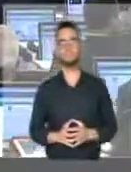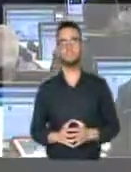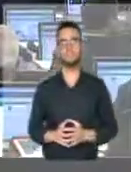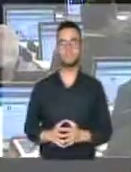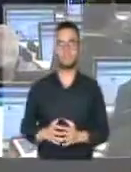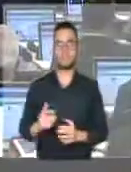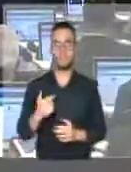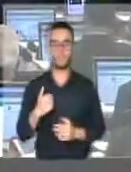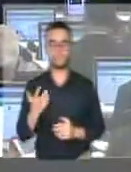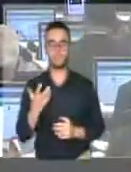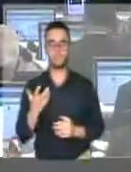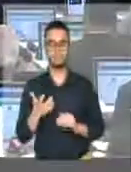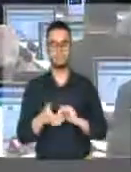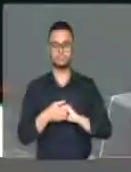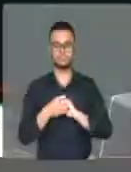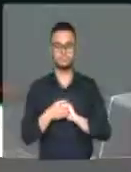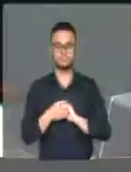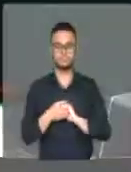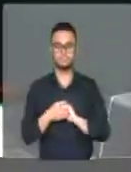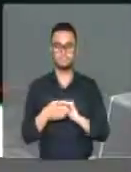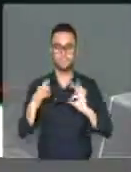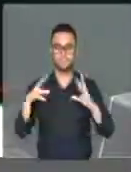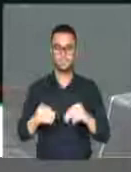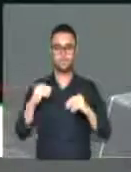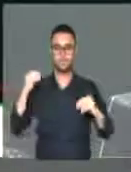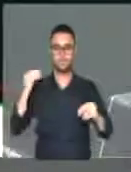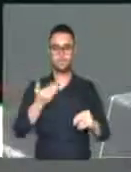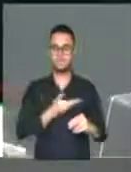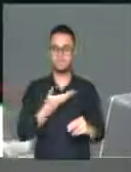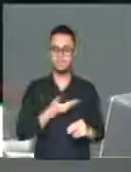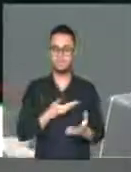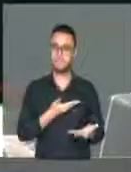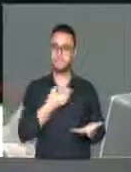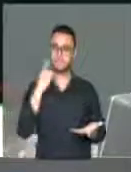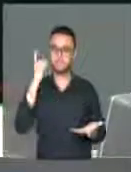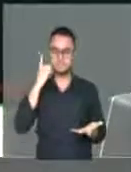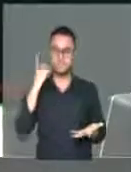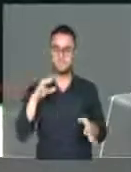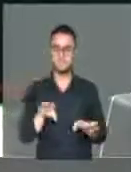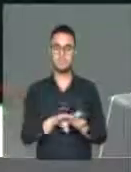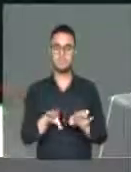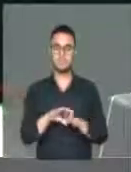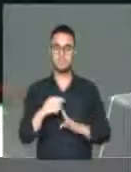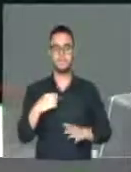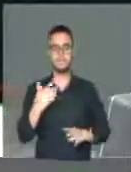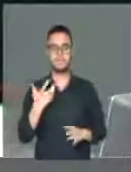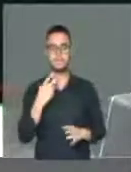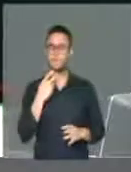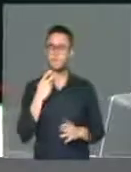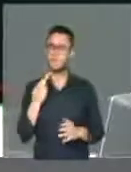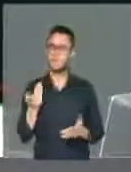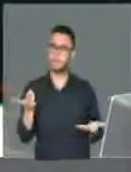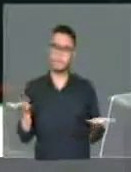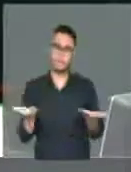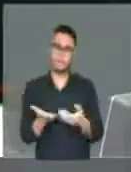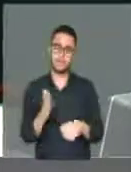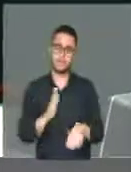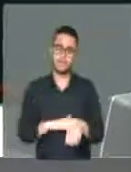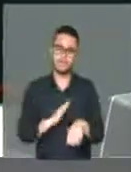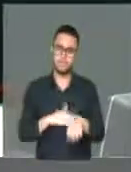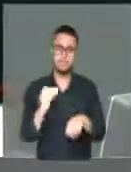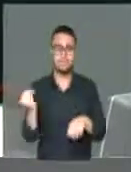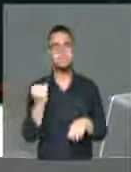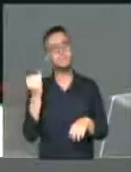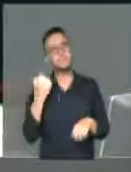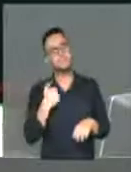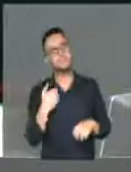eu gostaria de cumprimentar todos os colegas deputados e dizer o seguinte, esse é um momento muito importante que eu